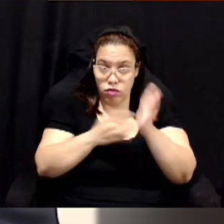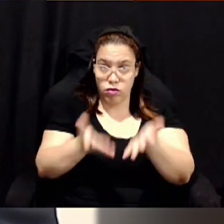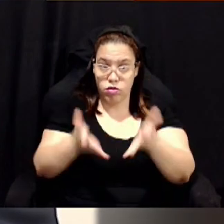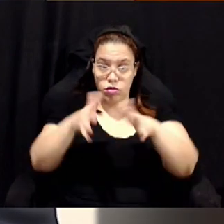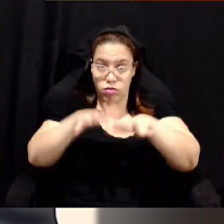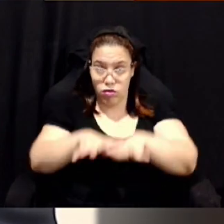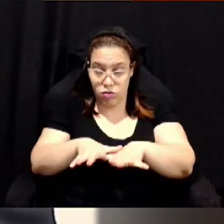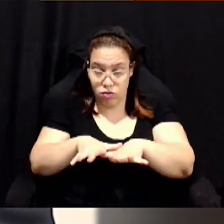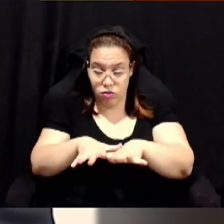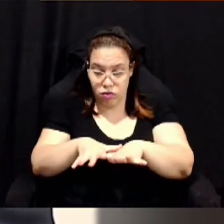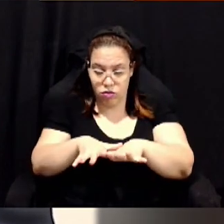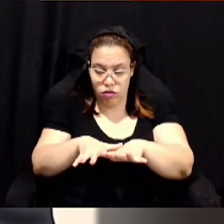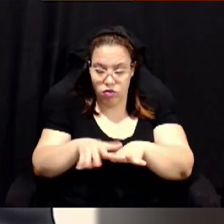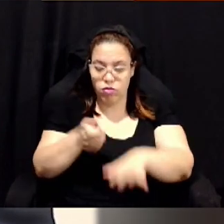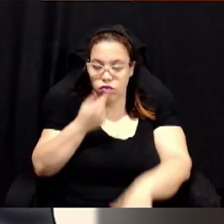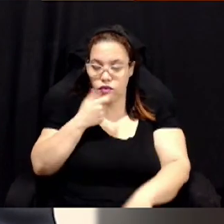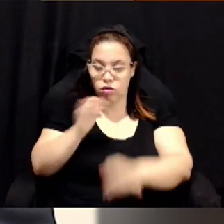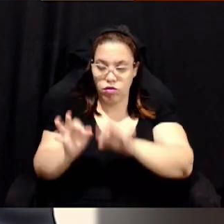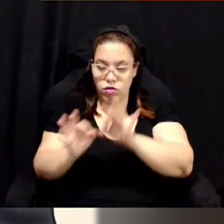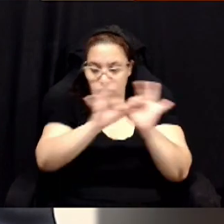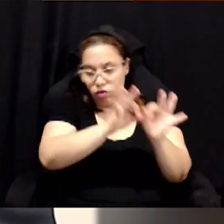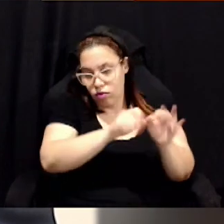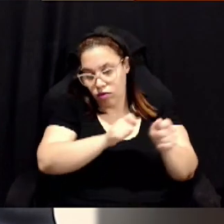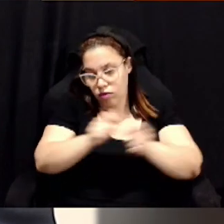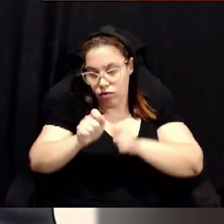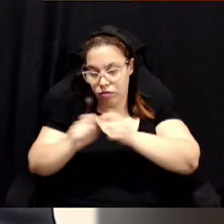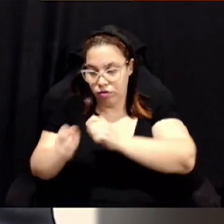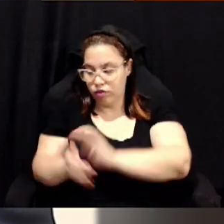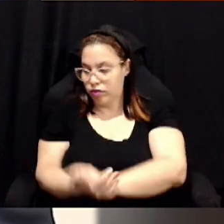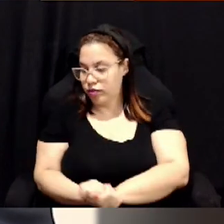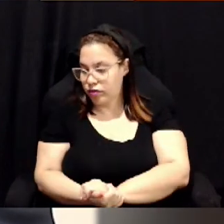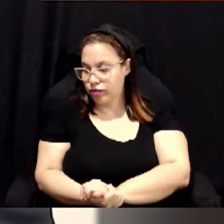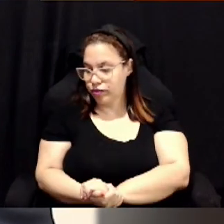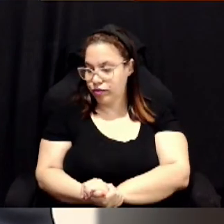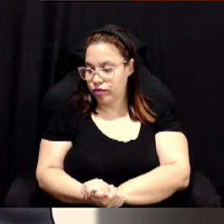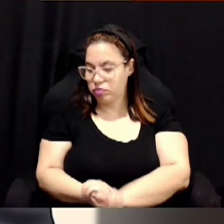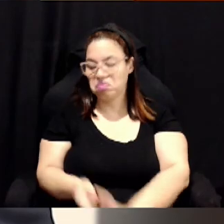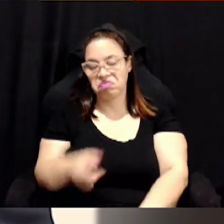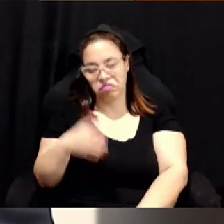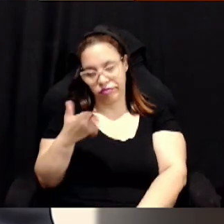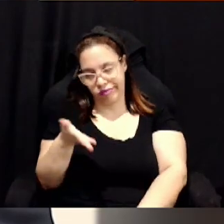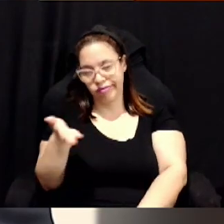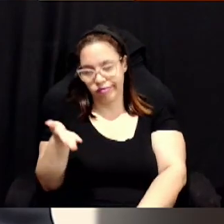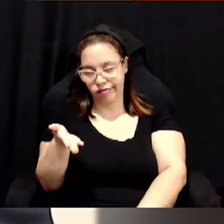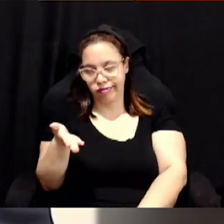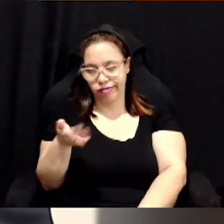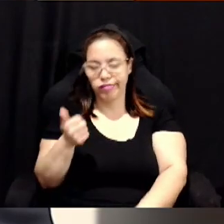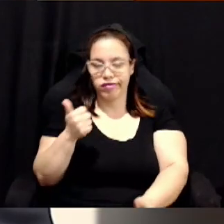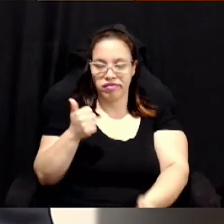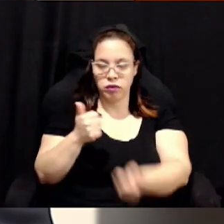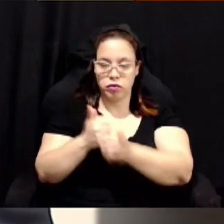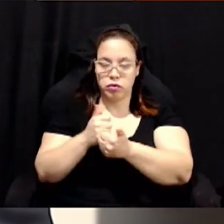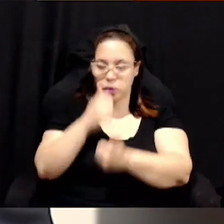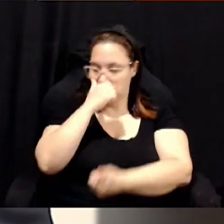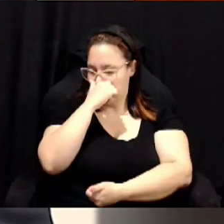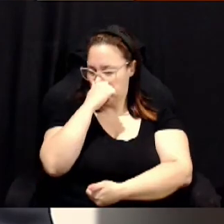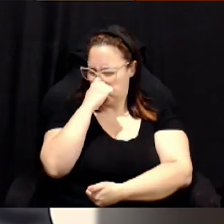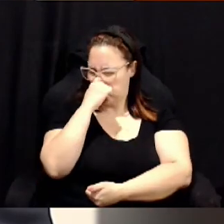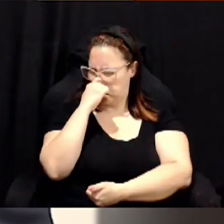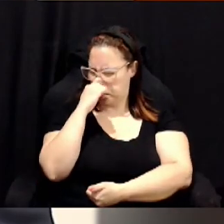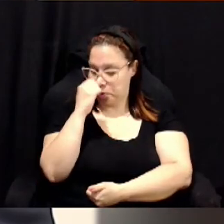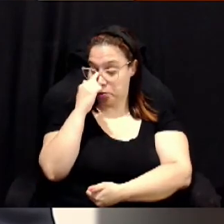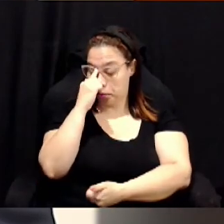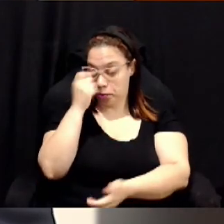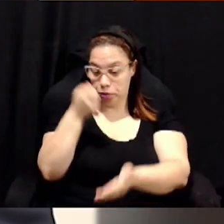de medicamentos para os servidores e a gente tem dado todo o suporte para que essa demanda se